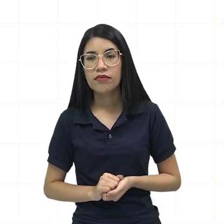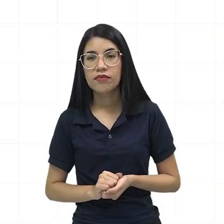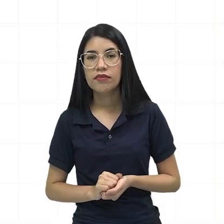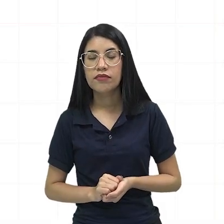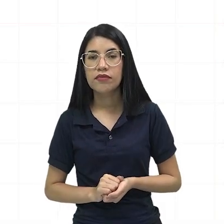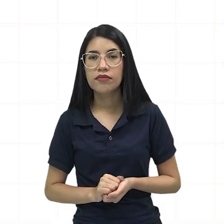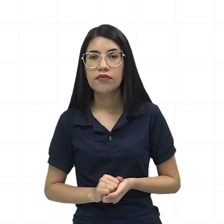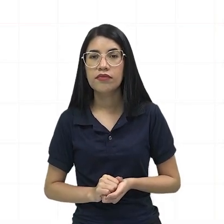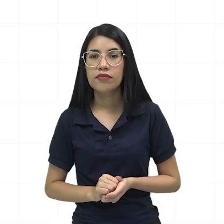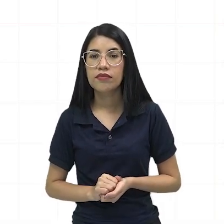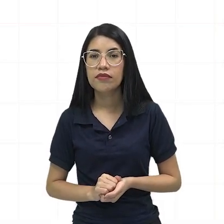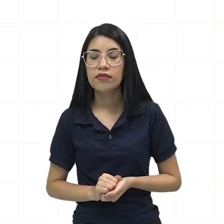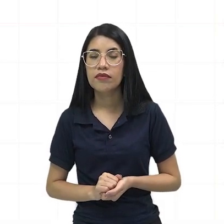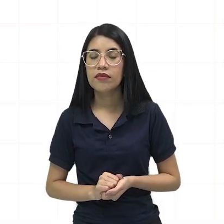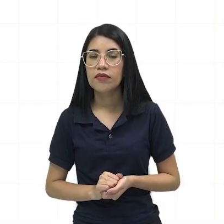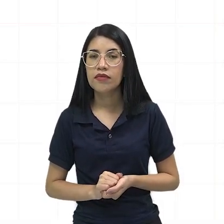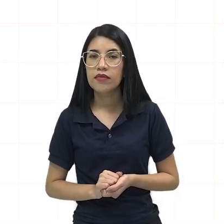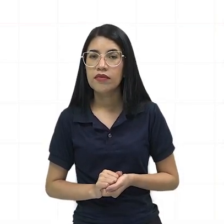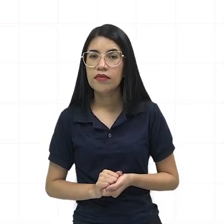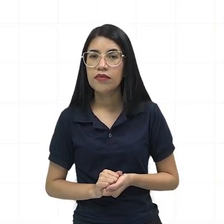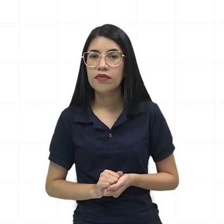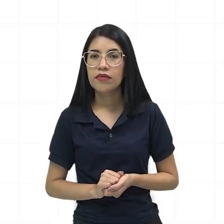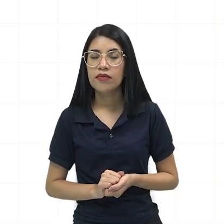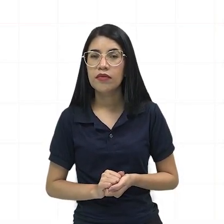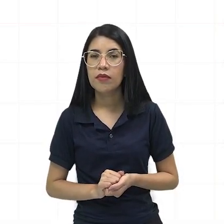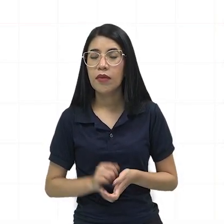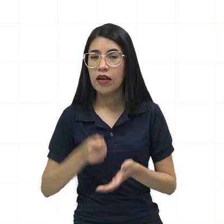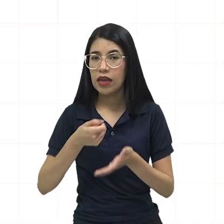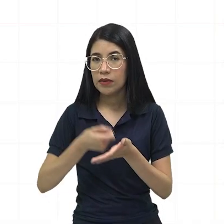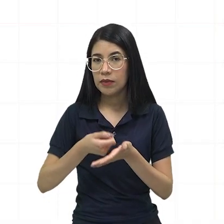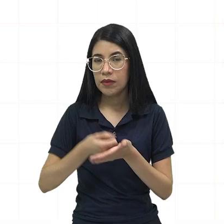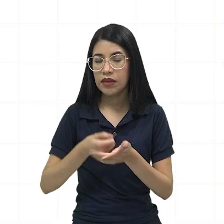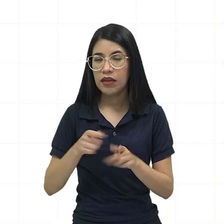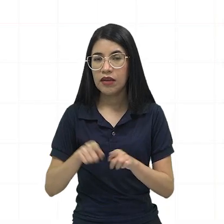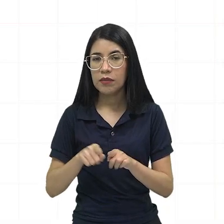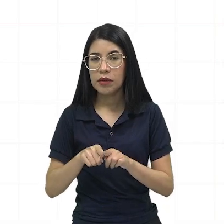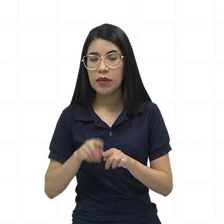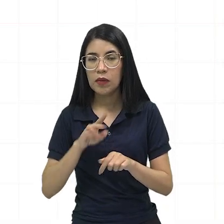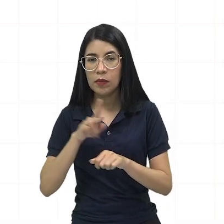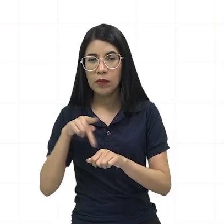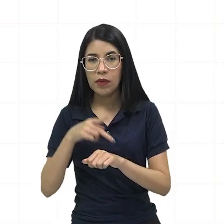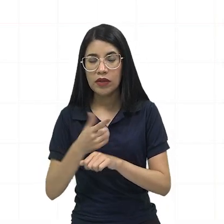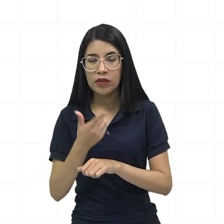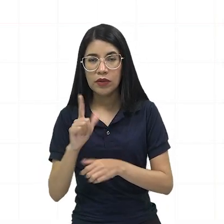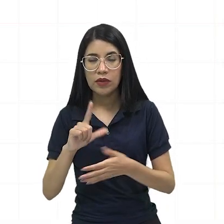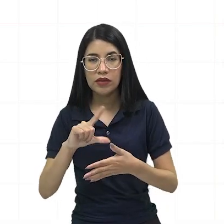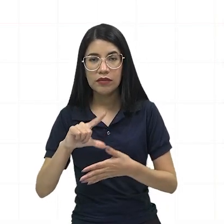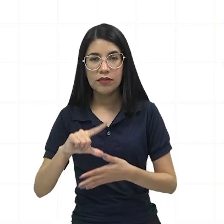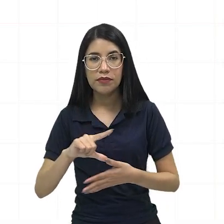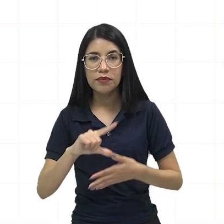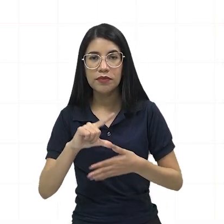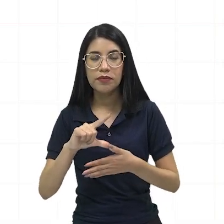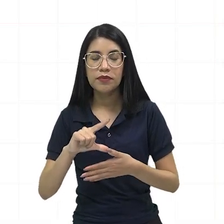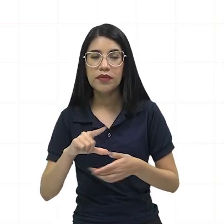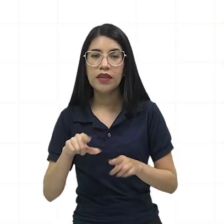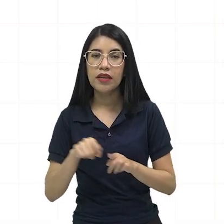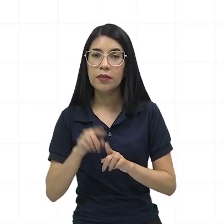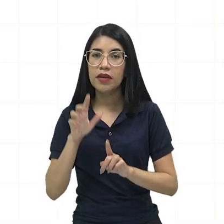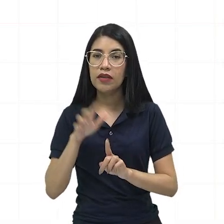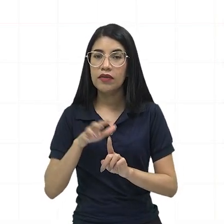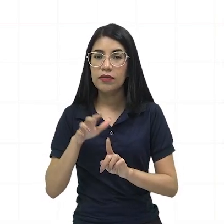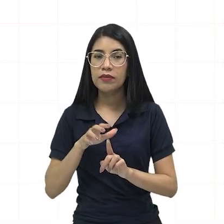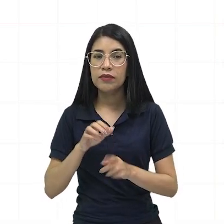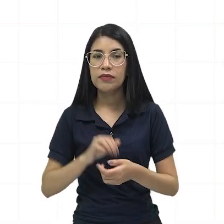bastante forte, bastante agressiva para com outros países das Américas Latinas. Influenciou a política do